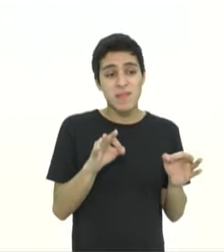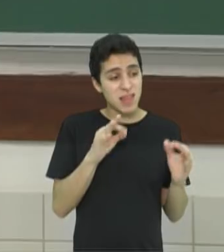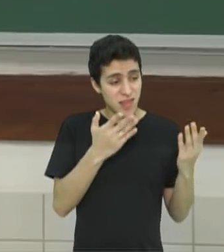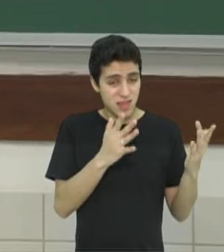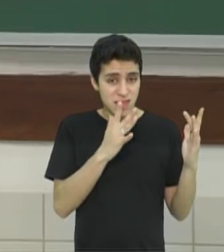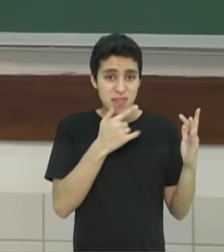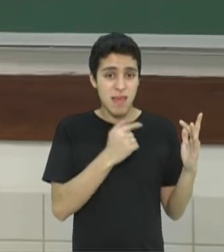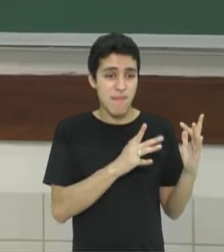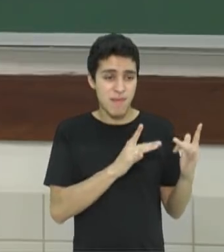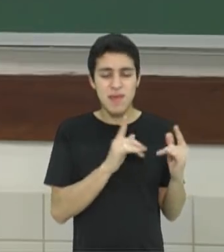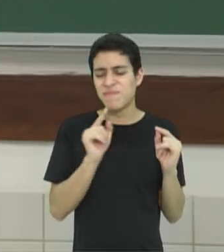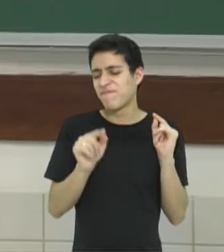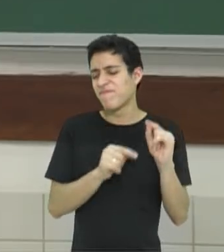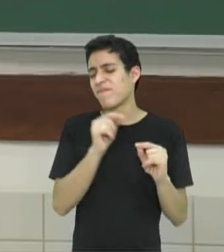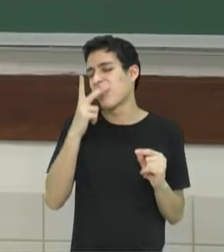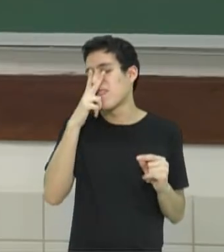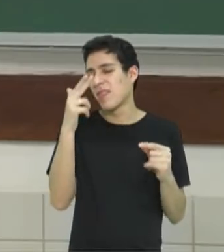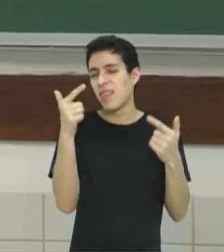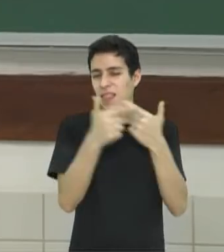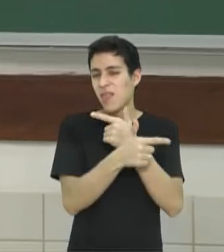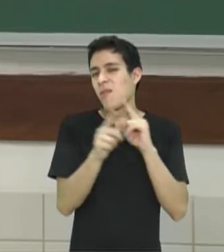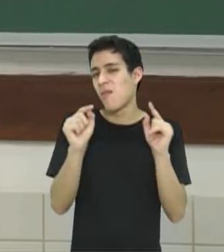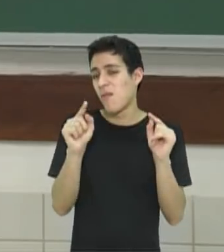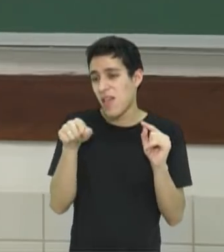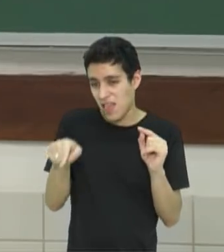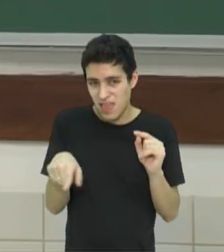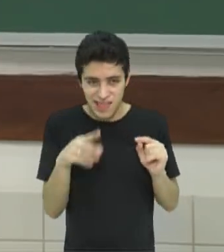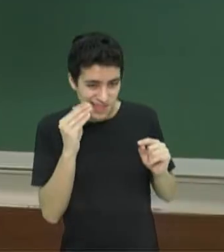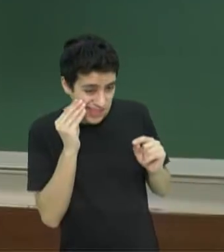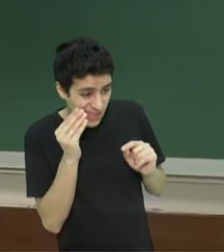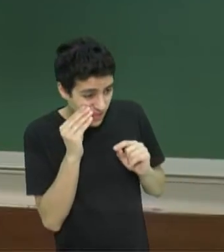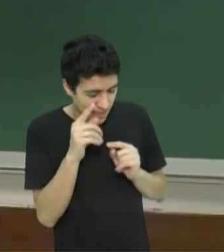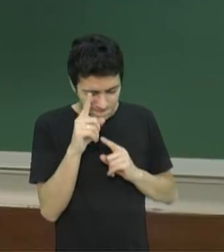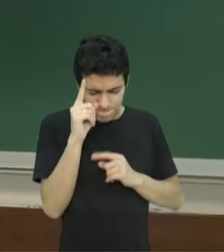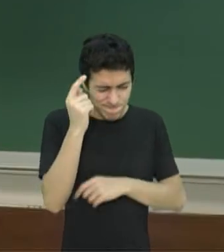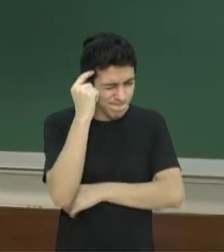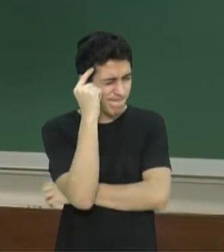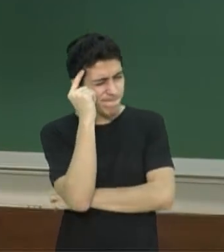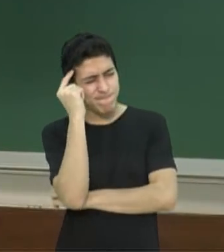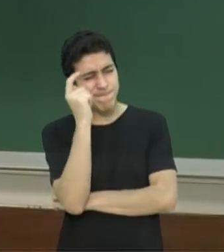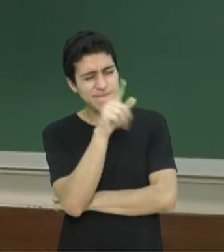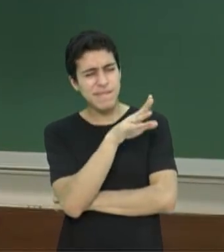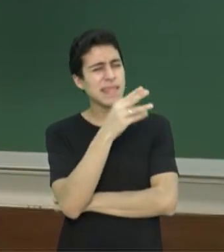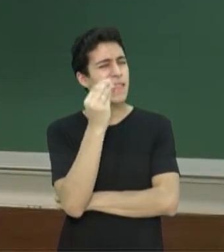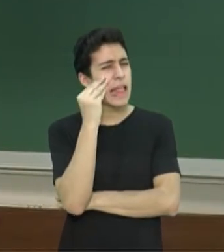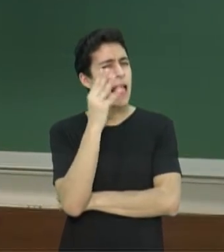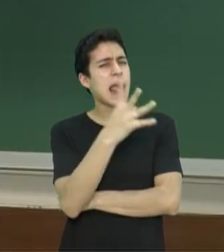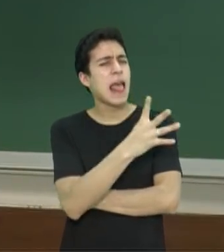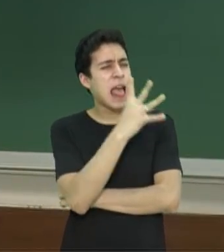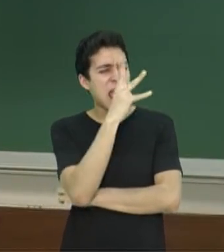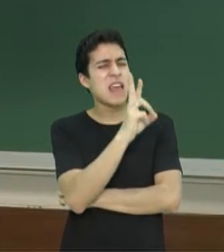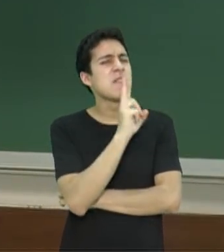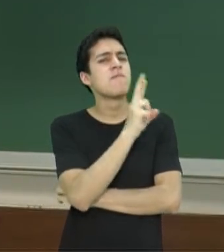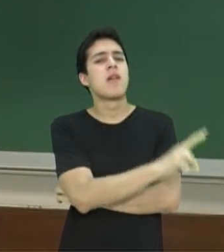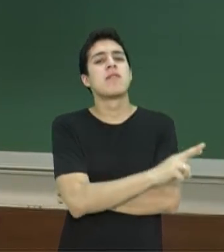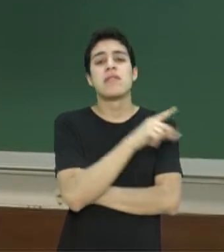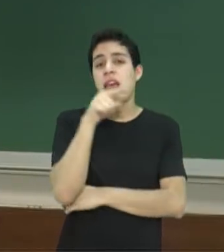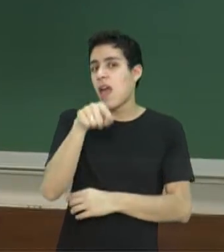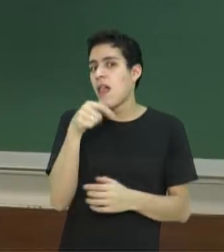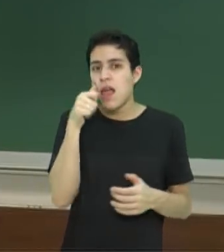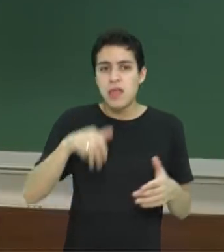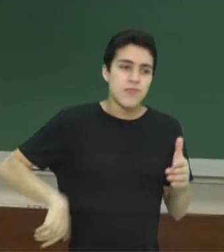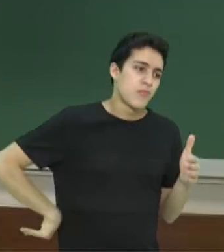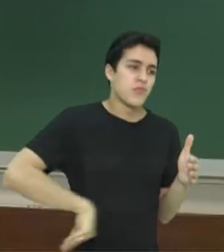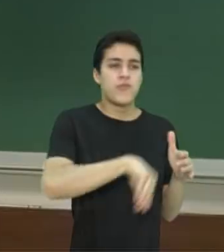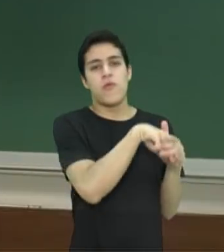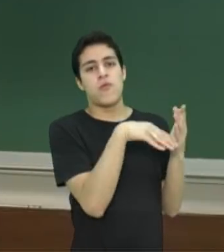namorado. E é aí que está o humor, que ao invés de tentar adivinhar uma resposta, ao invés de dar uma resposta aleatória, ela foi lá e